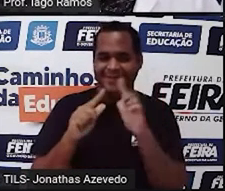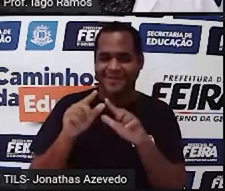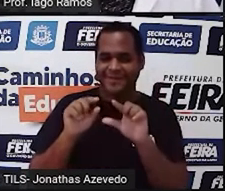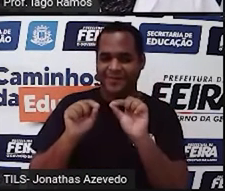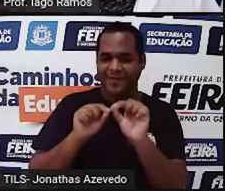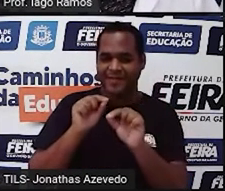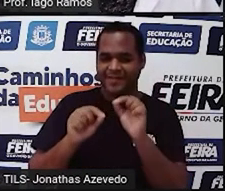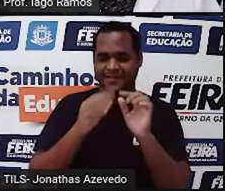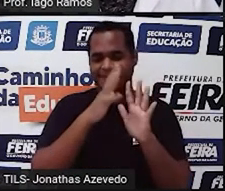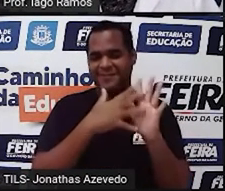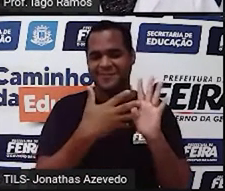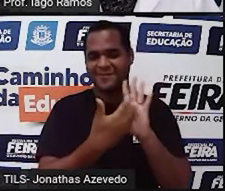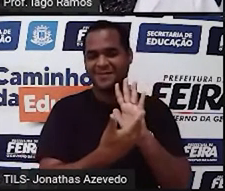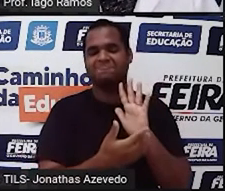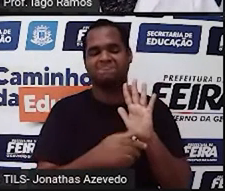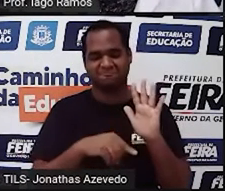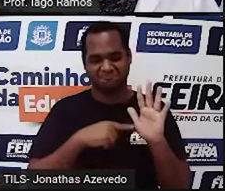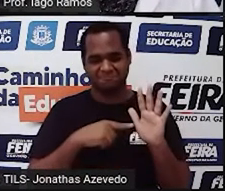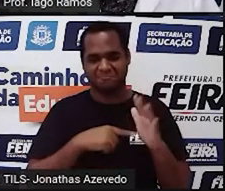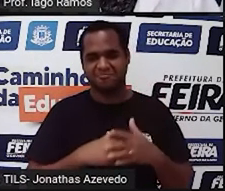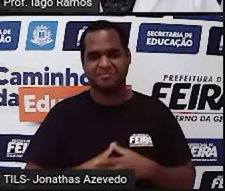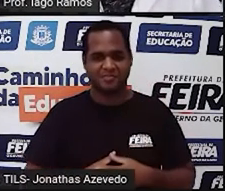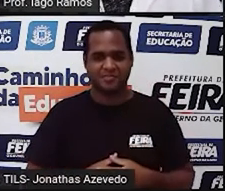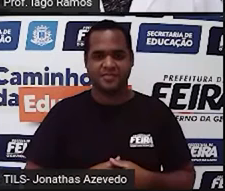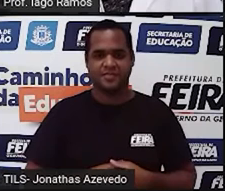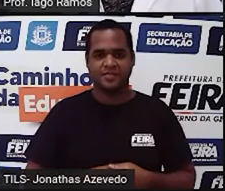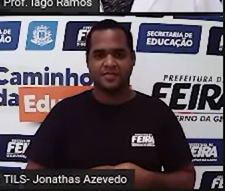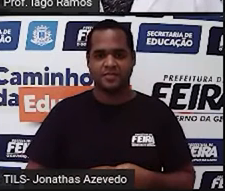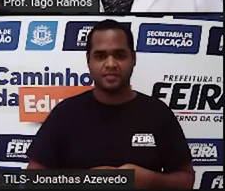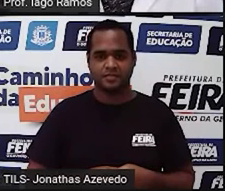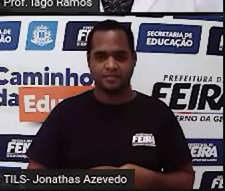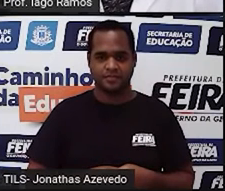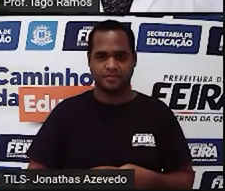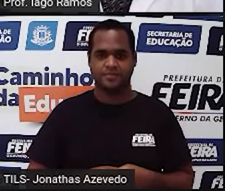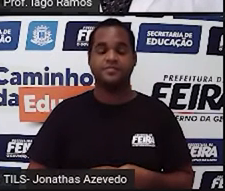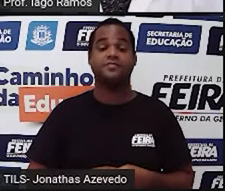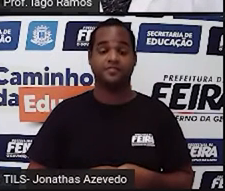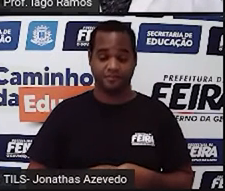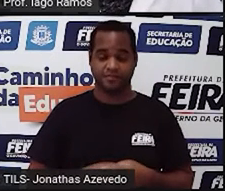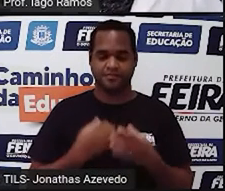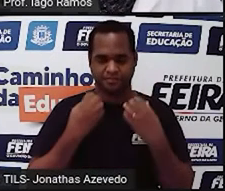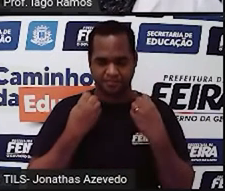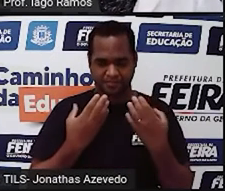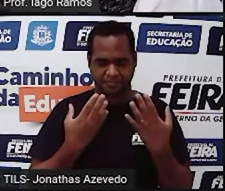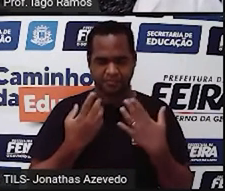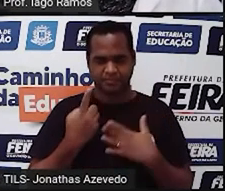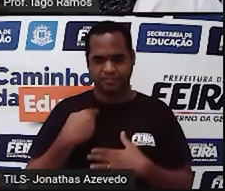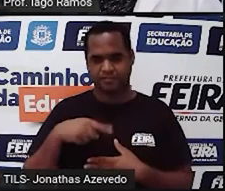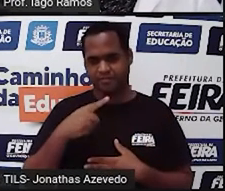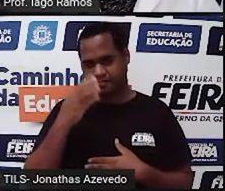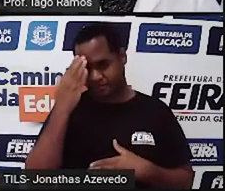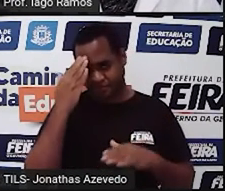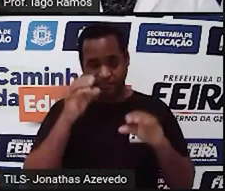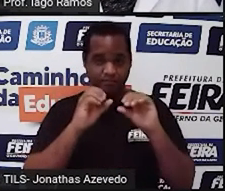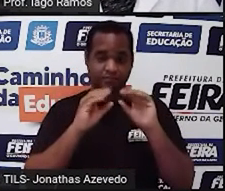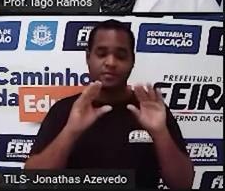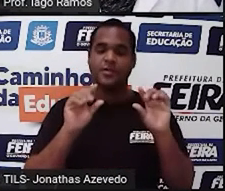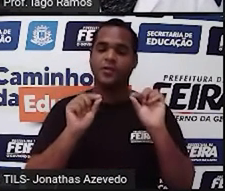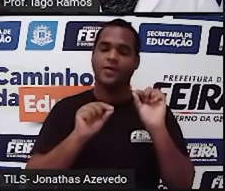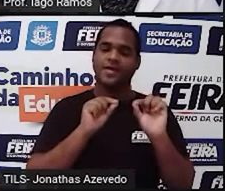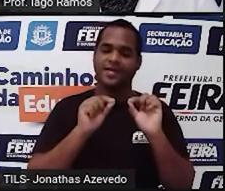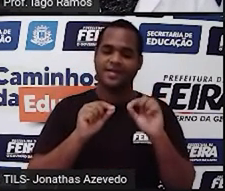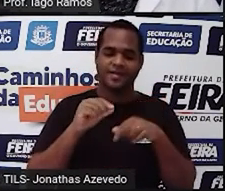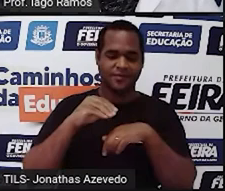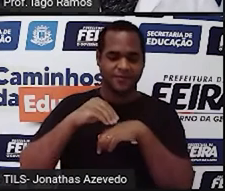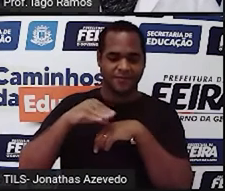que está ali na tabela certo É bom ir para a gente entender o que é que tá acontecendo ali eu vou